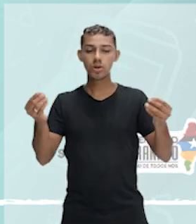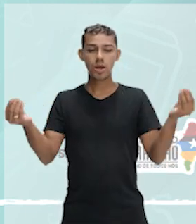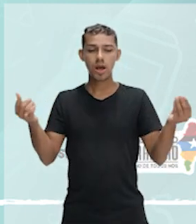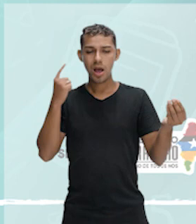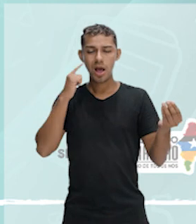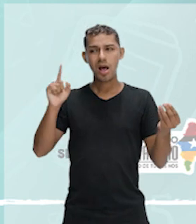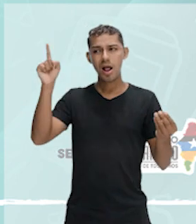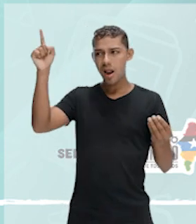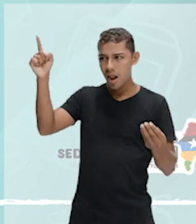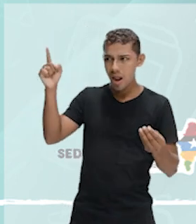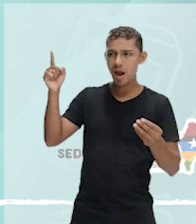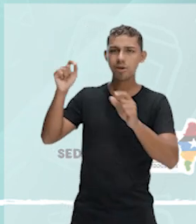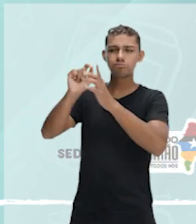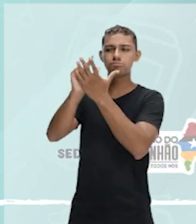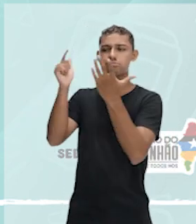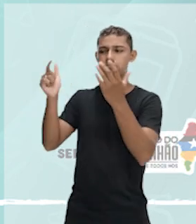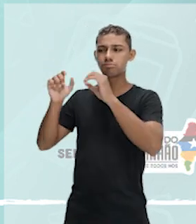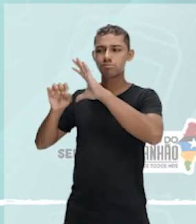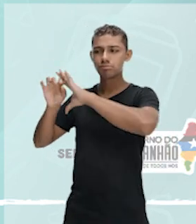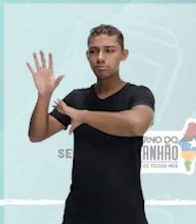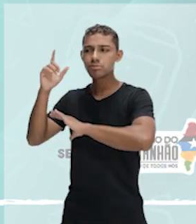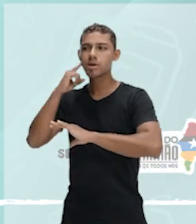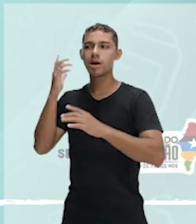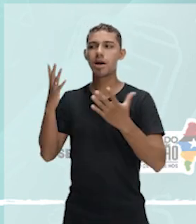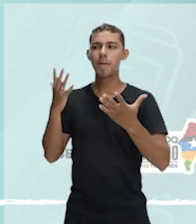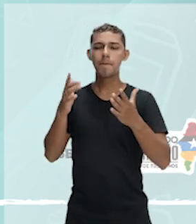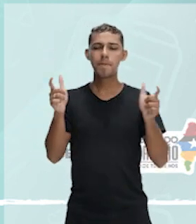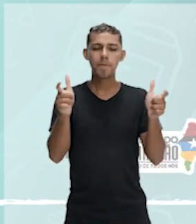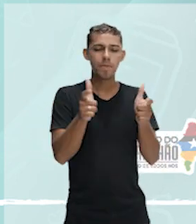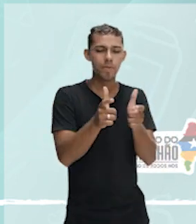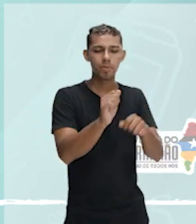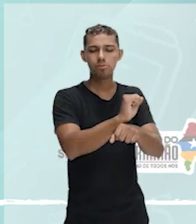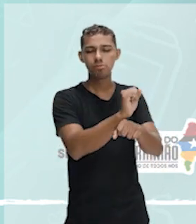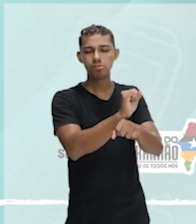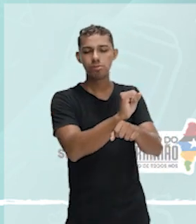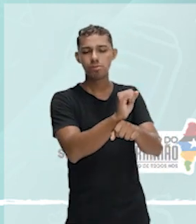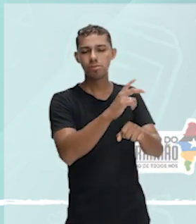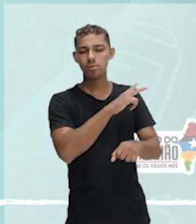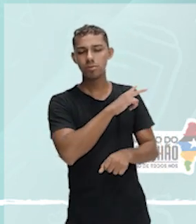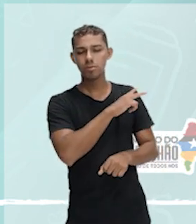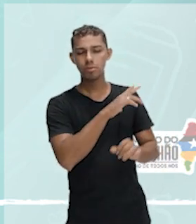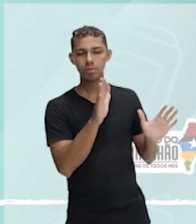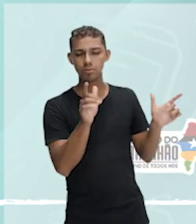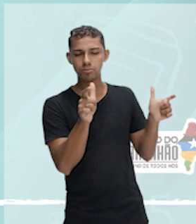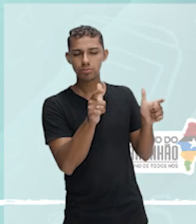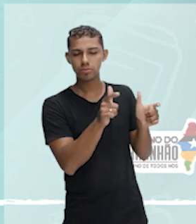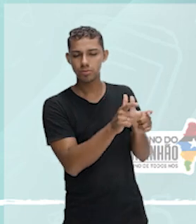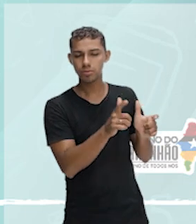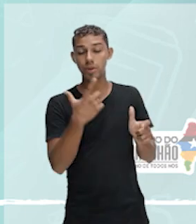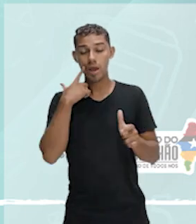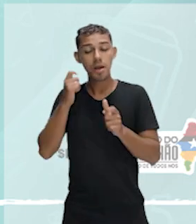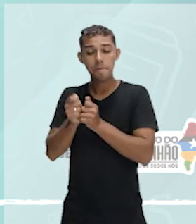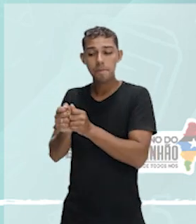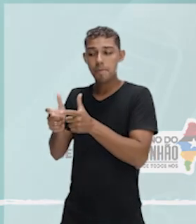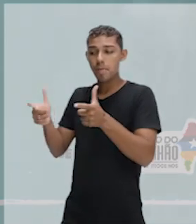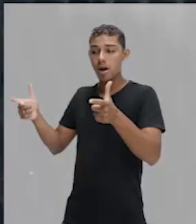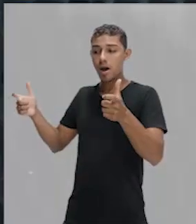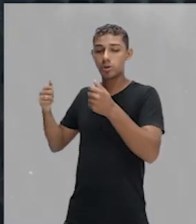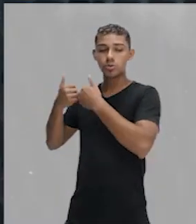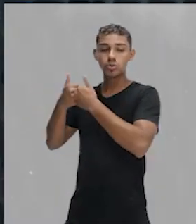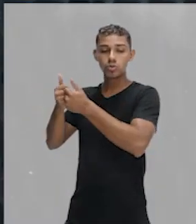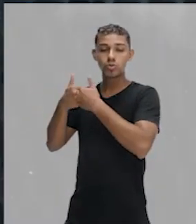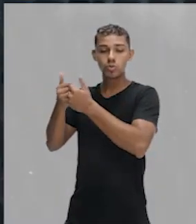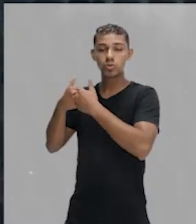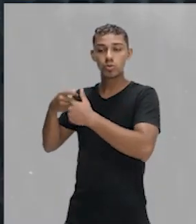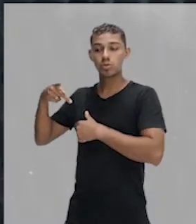e mais transporte público, tá? Como é que funciona o transporte público na Espanha, que é referência mundial, e